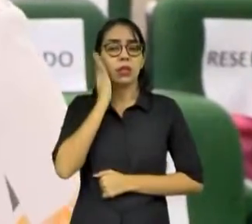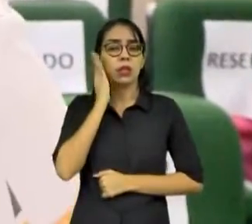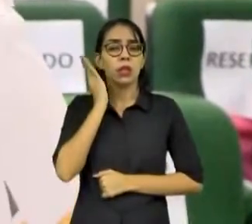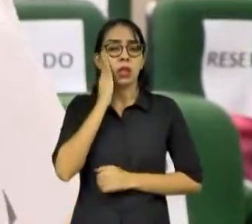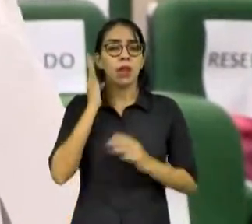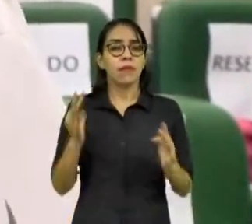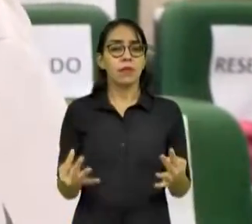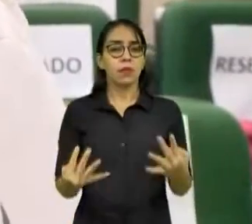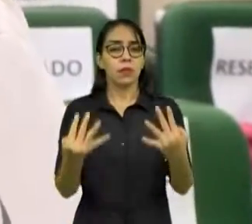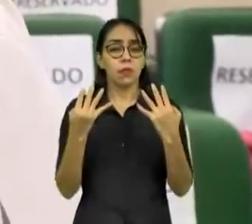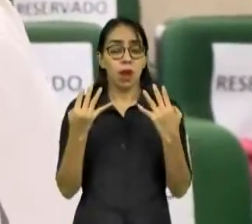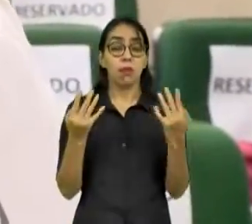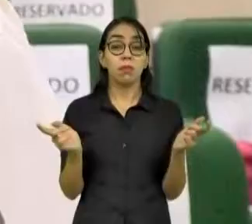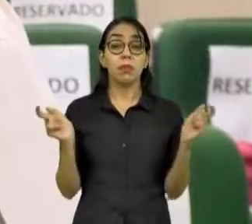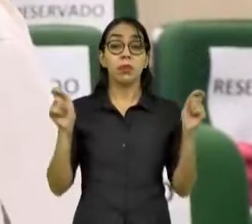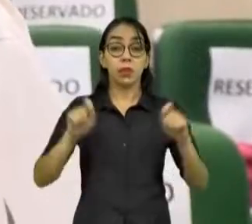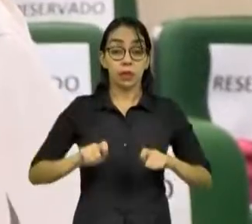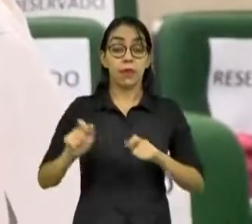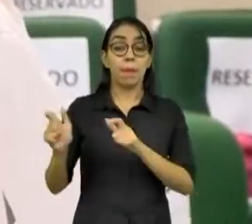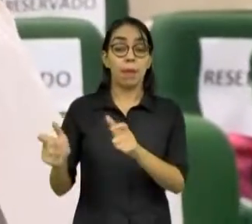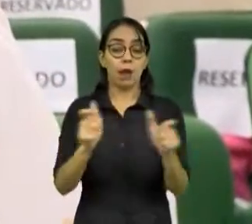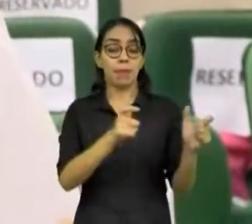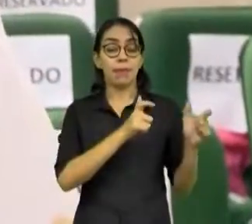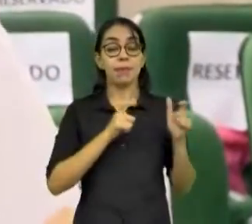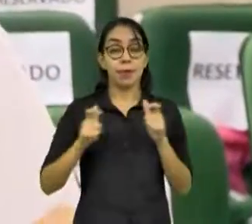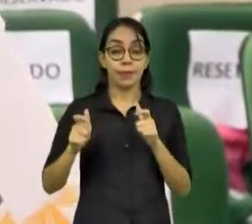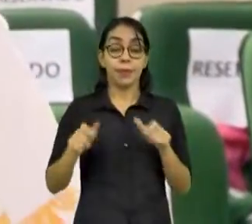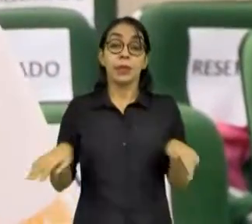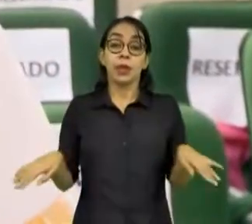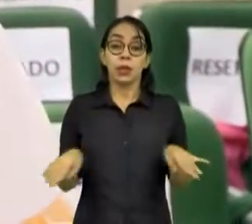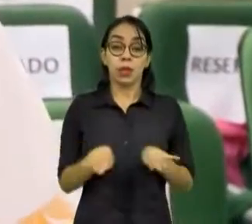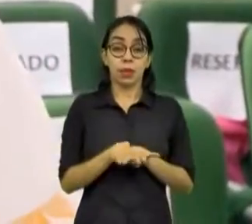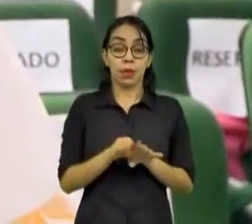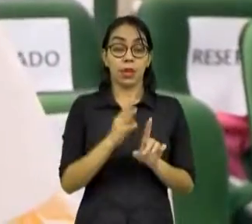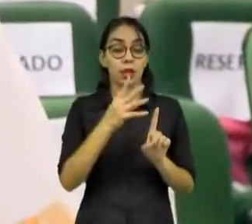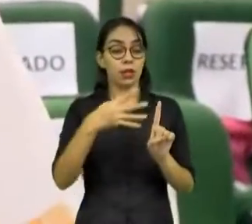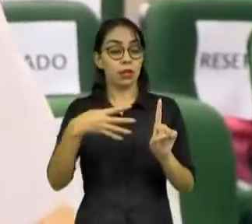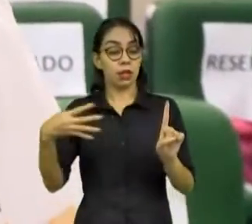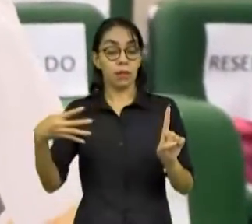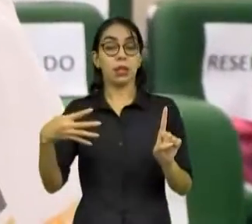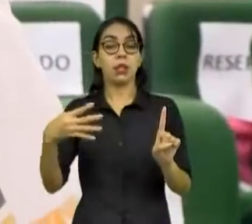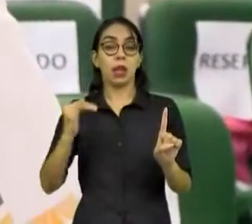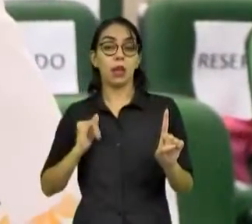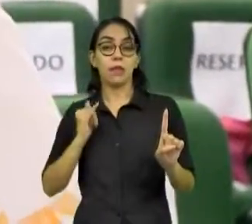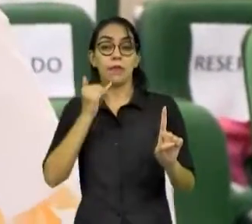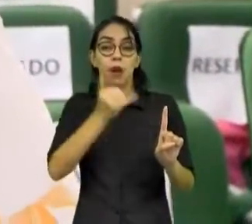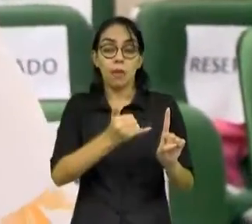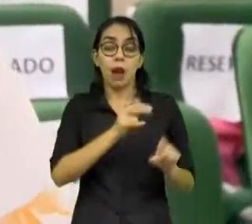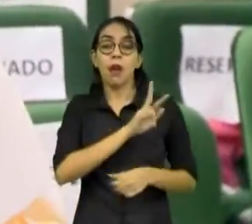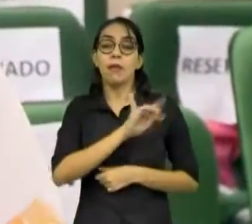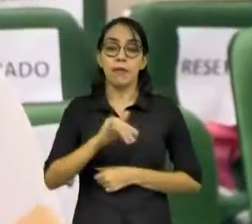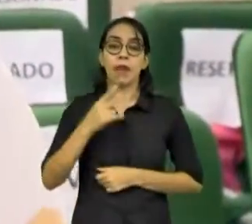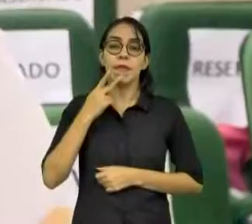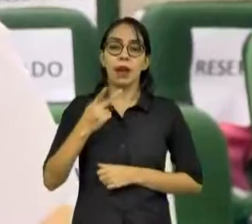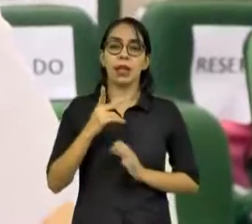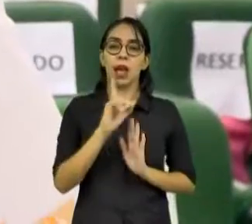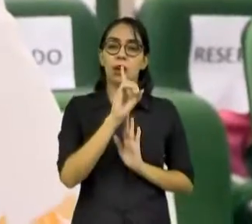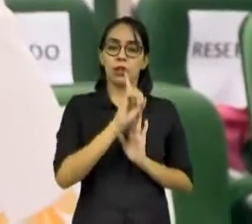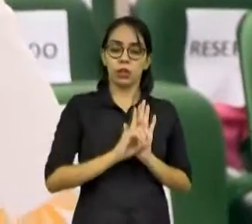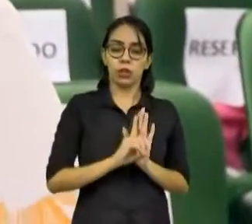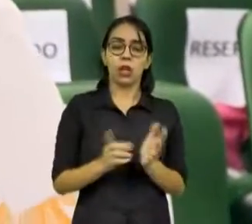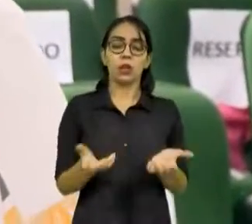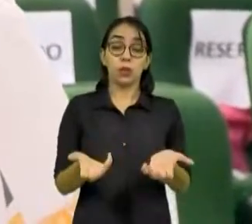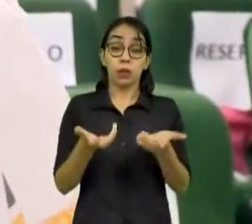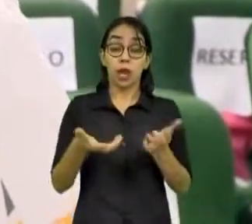representatividade das transmasculinidades e também de todo o povo LGBT. Né? A gente vai exigir nossos direitos, vamos pautar nossos direitos, vamos estar